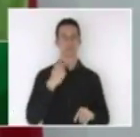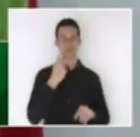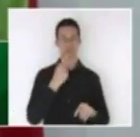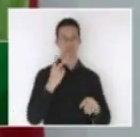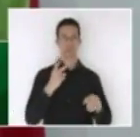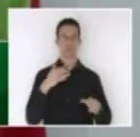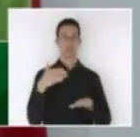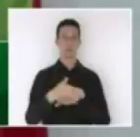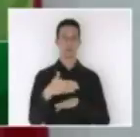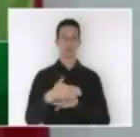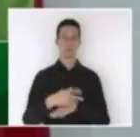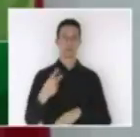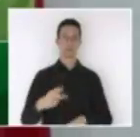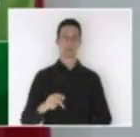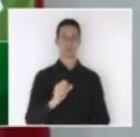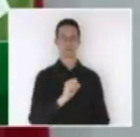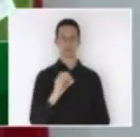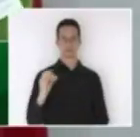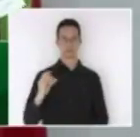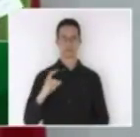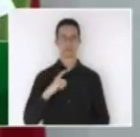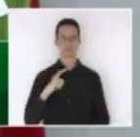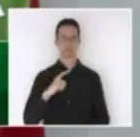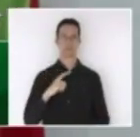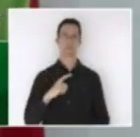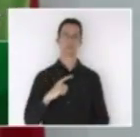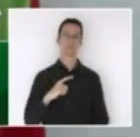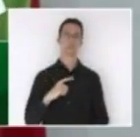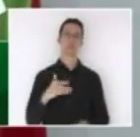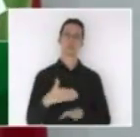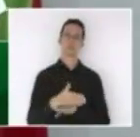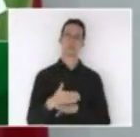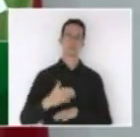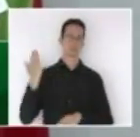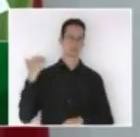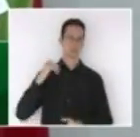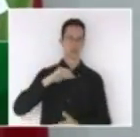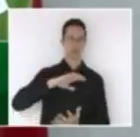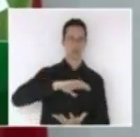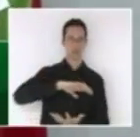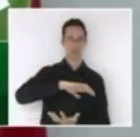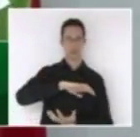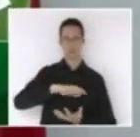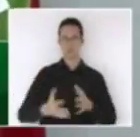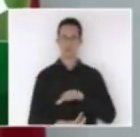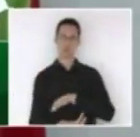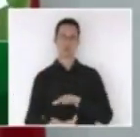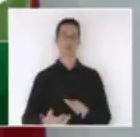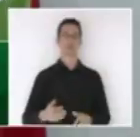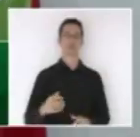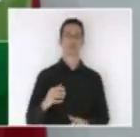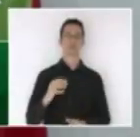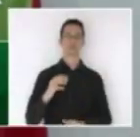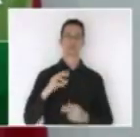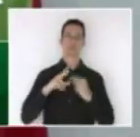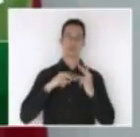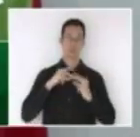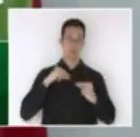na Revolução Farroupilha, onde tivemos várias situações que Santa Catarina